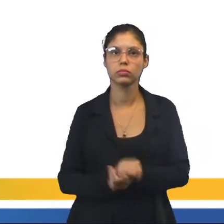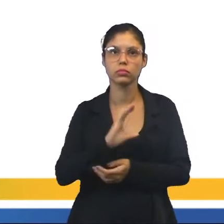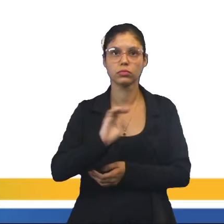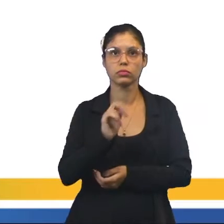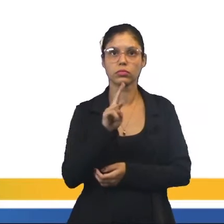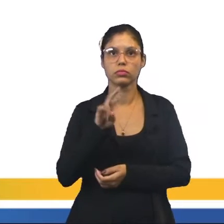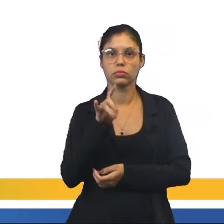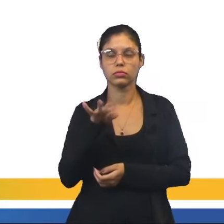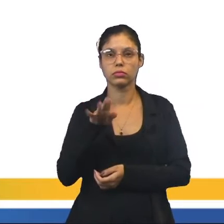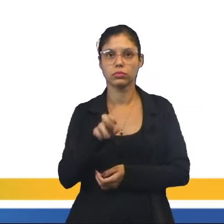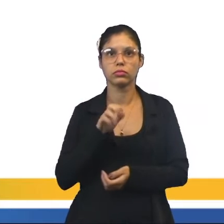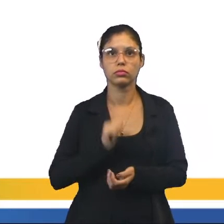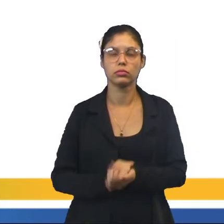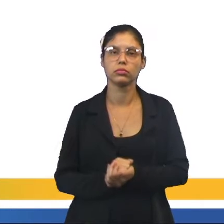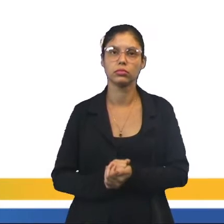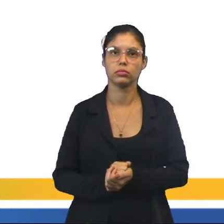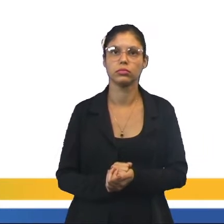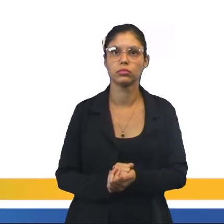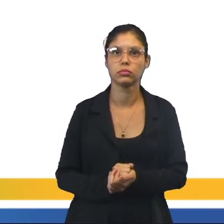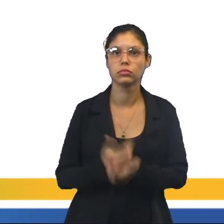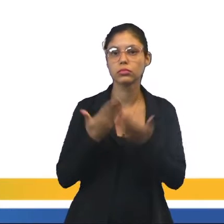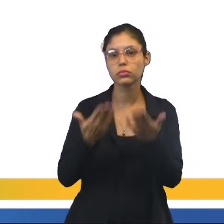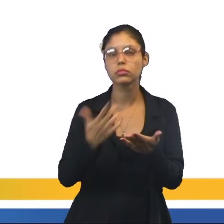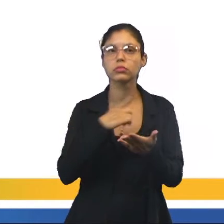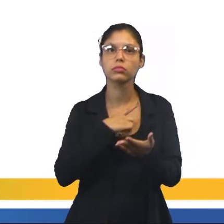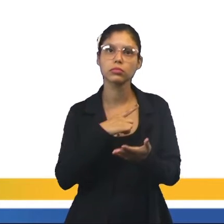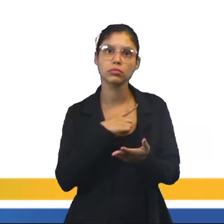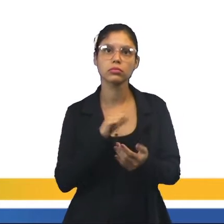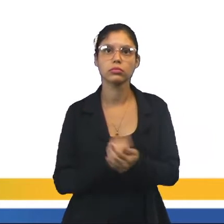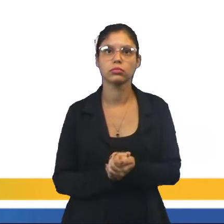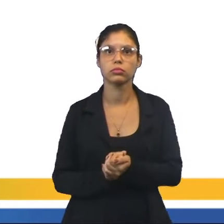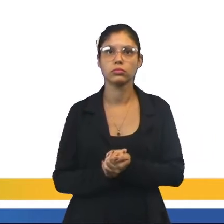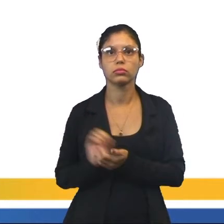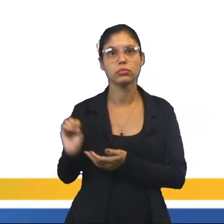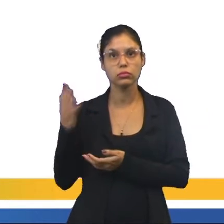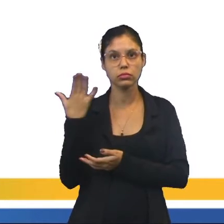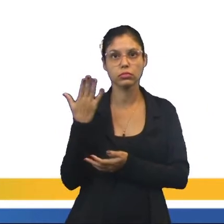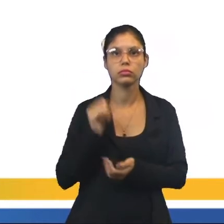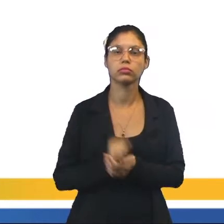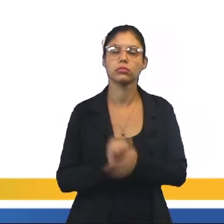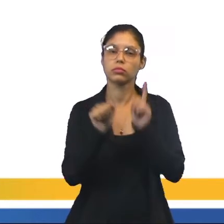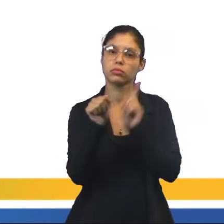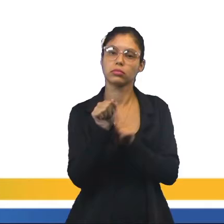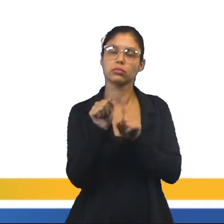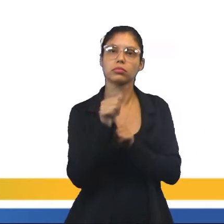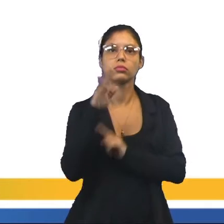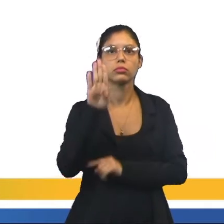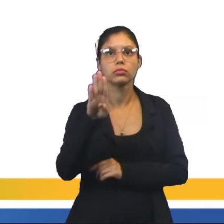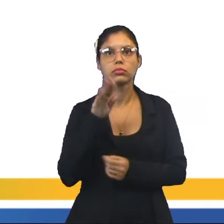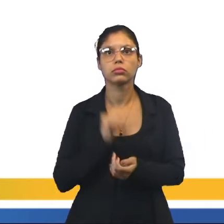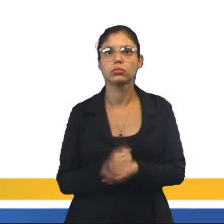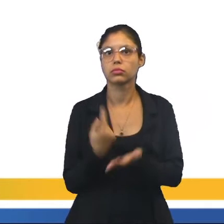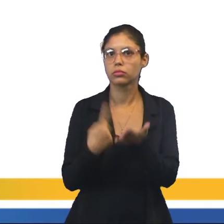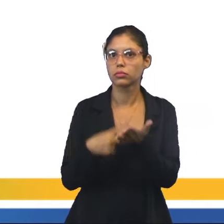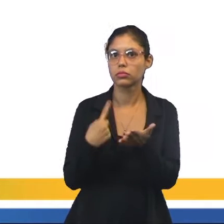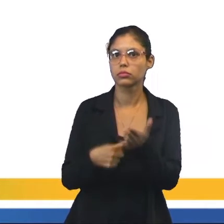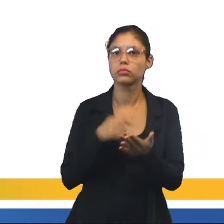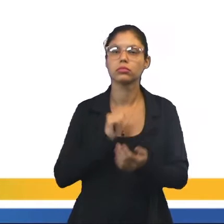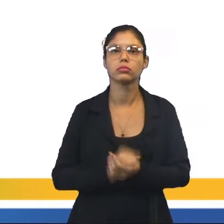segundo de consequente. Temos, então, o caso de A para